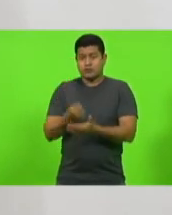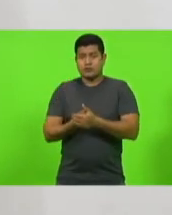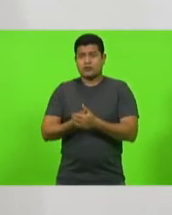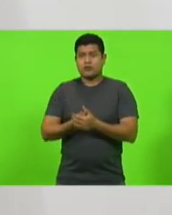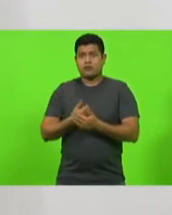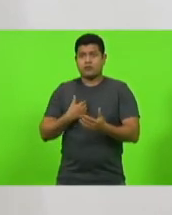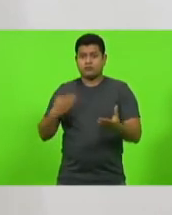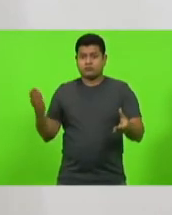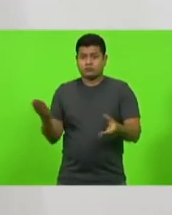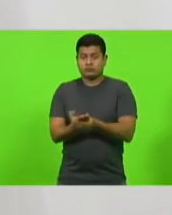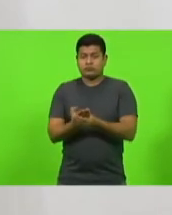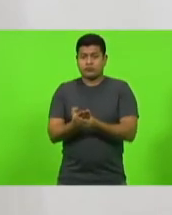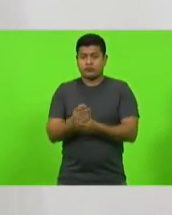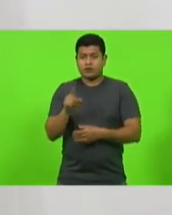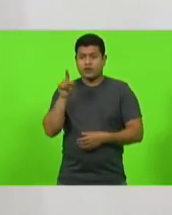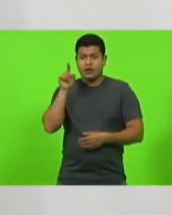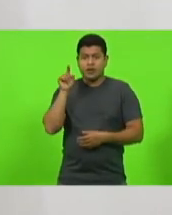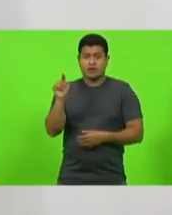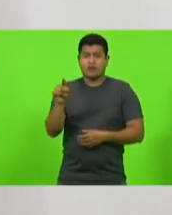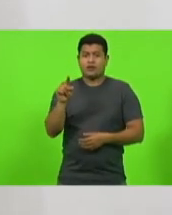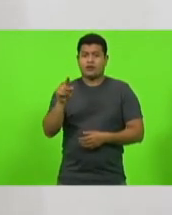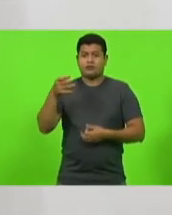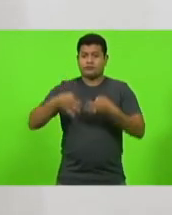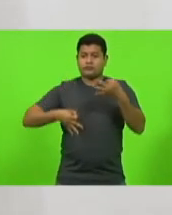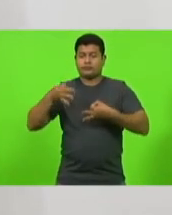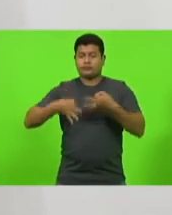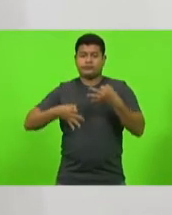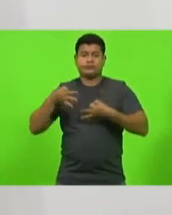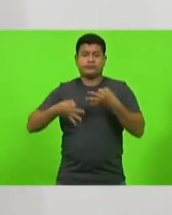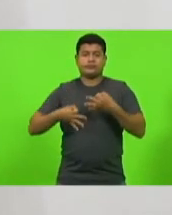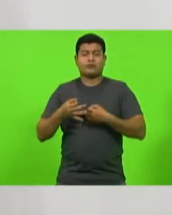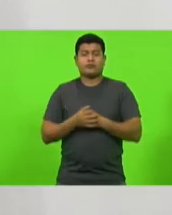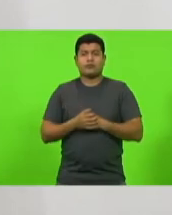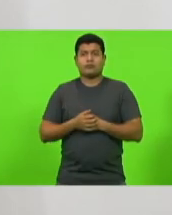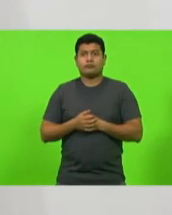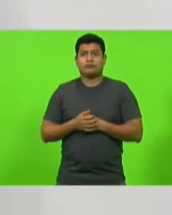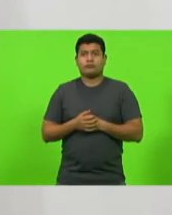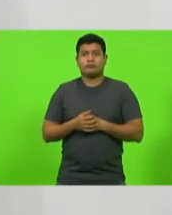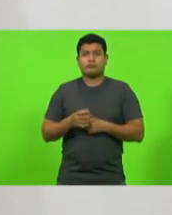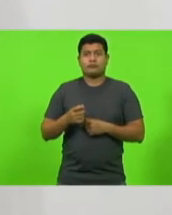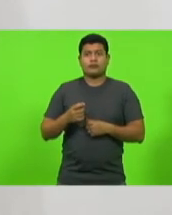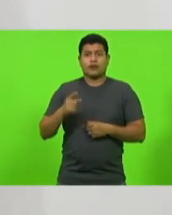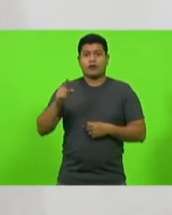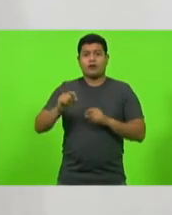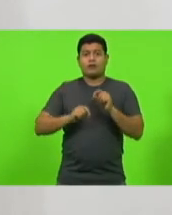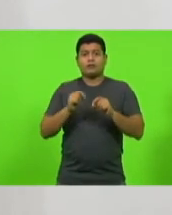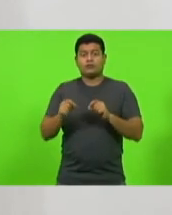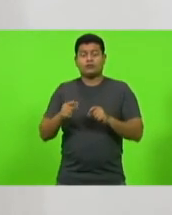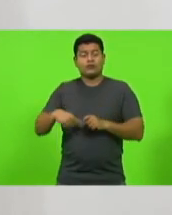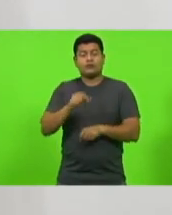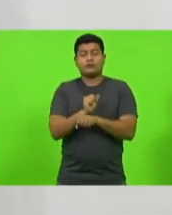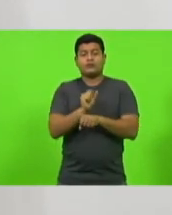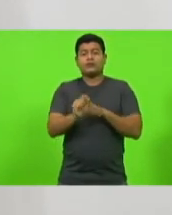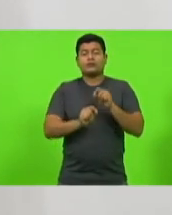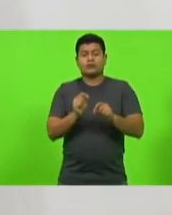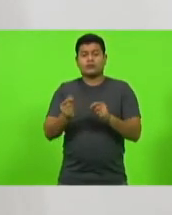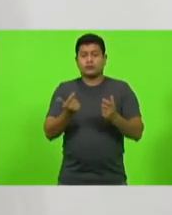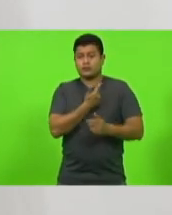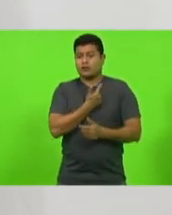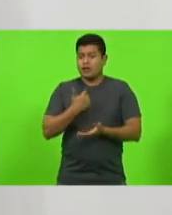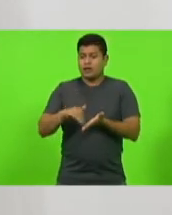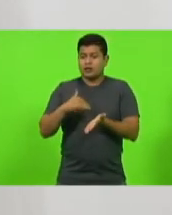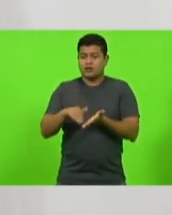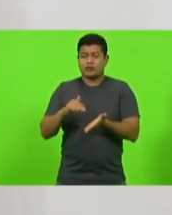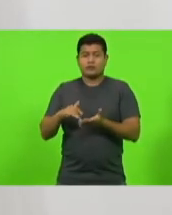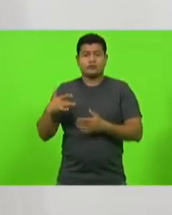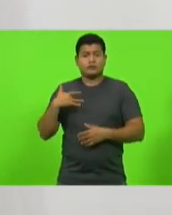ingressei no judiciário. Pois bem, o mínimo que se esperava, então, era um compromisso da Secretaria de Saúde